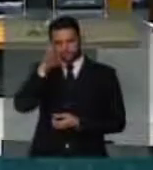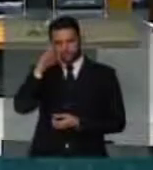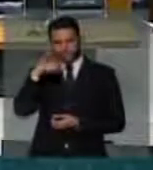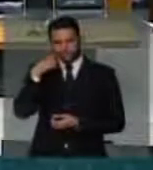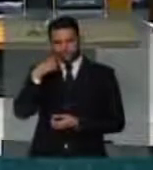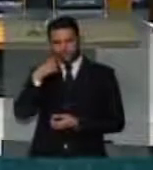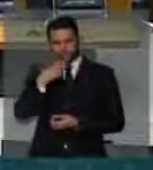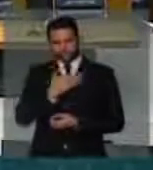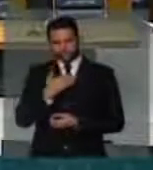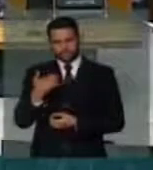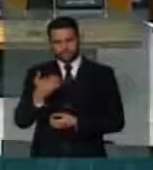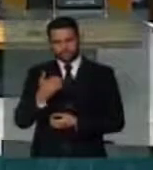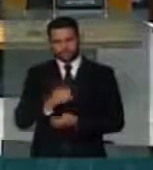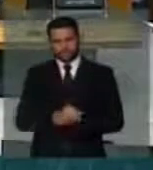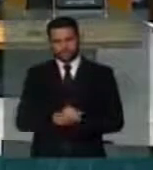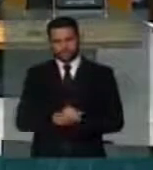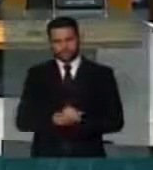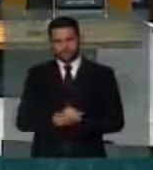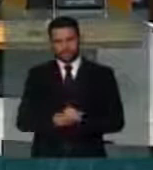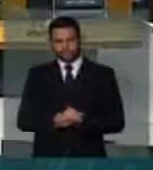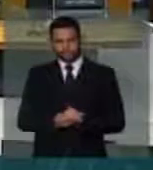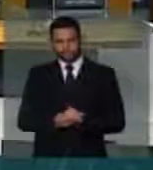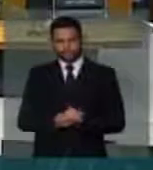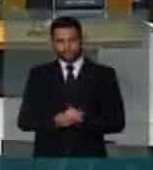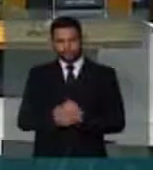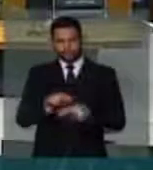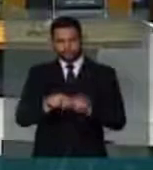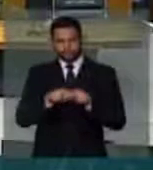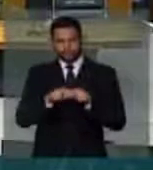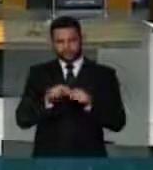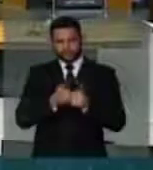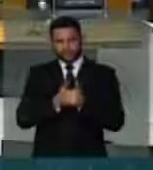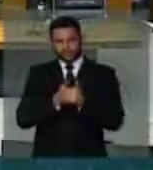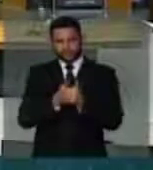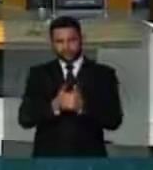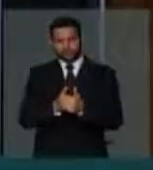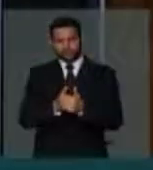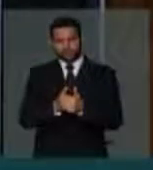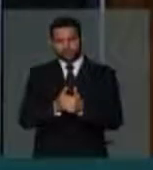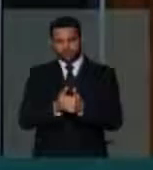deputados, senhoras deputadas, público que nos acompanha,